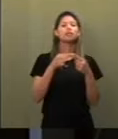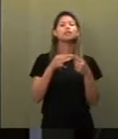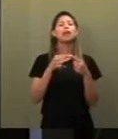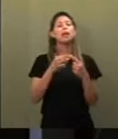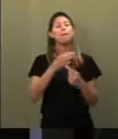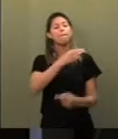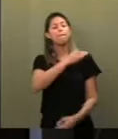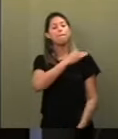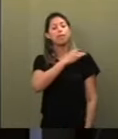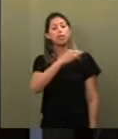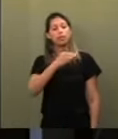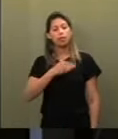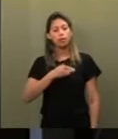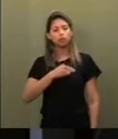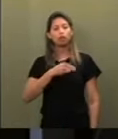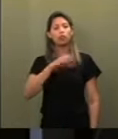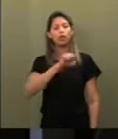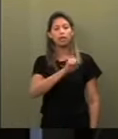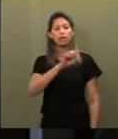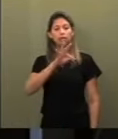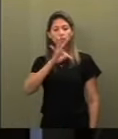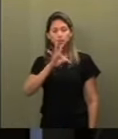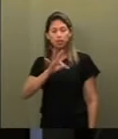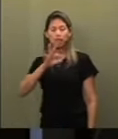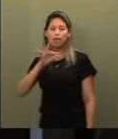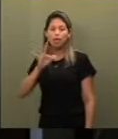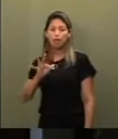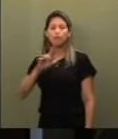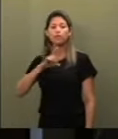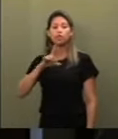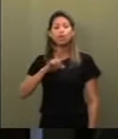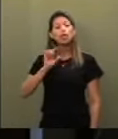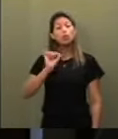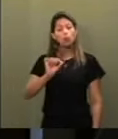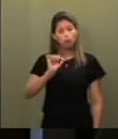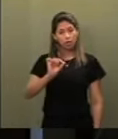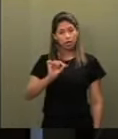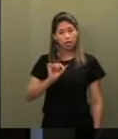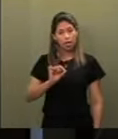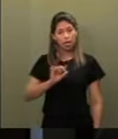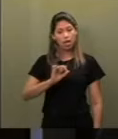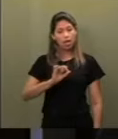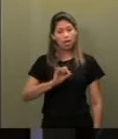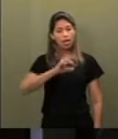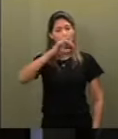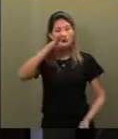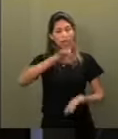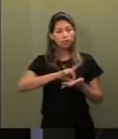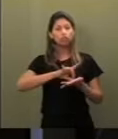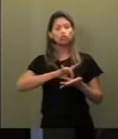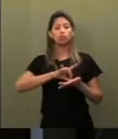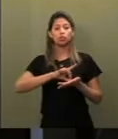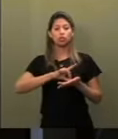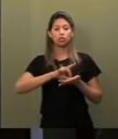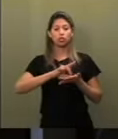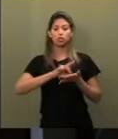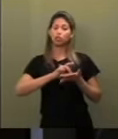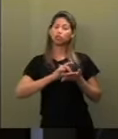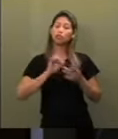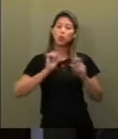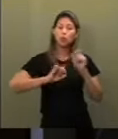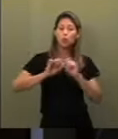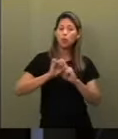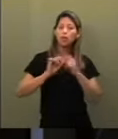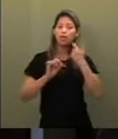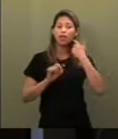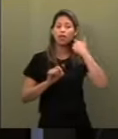STF: notório saber jurídico e reputação ilibada. São